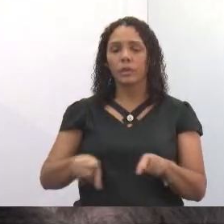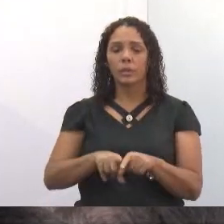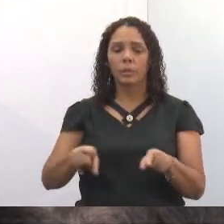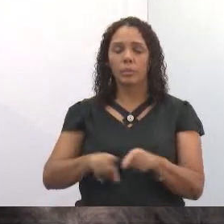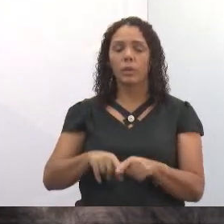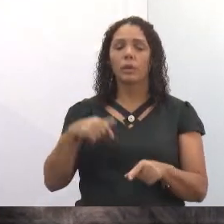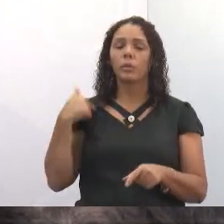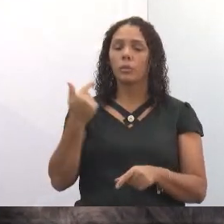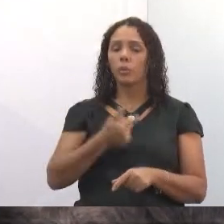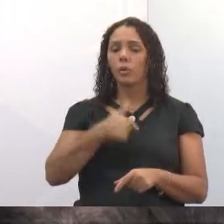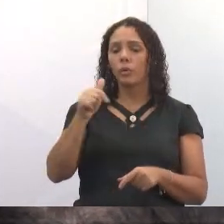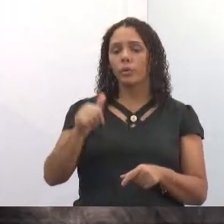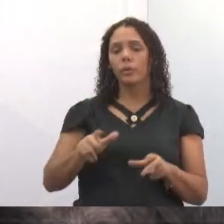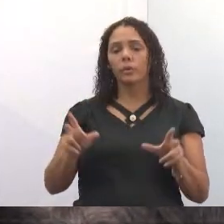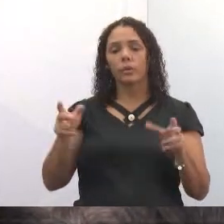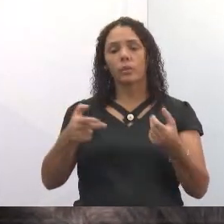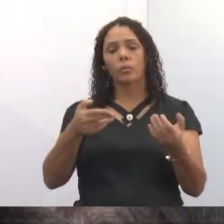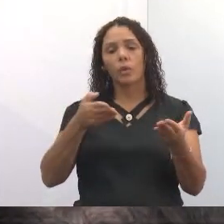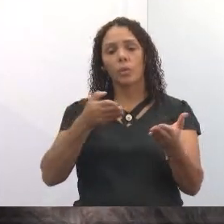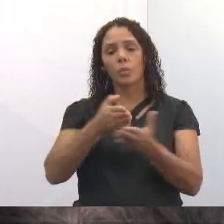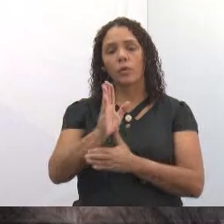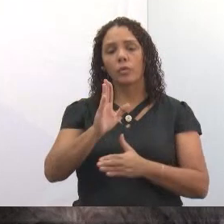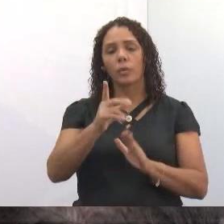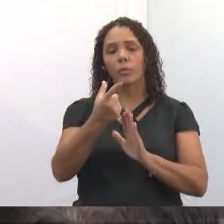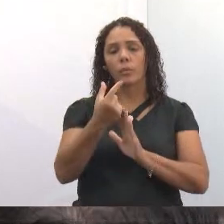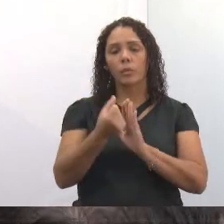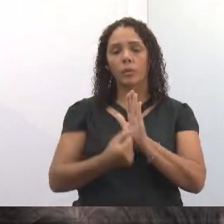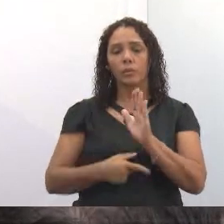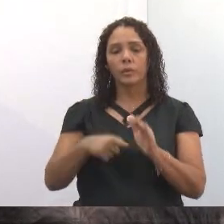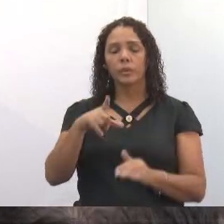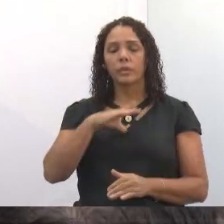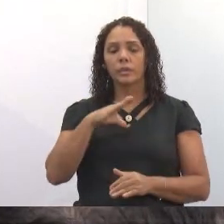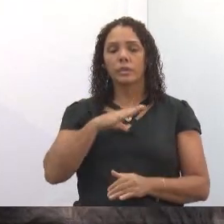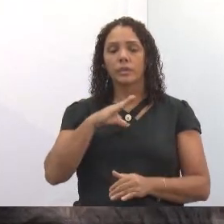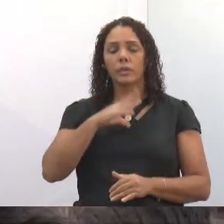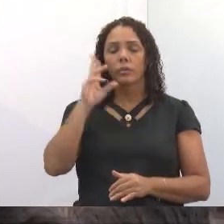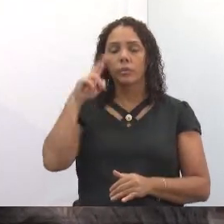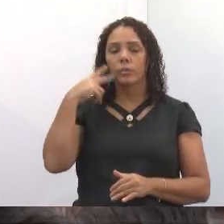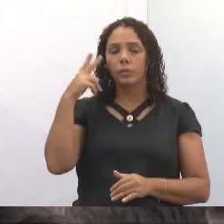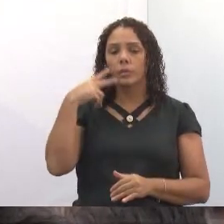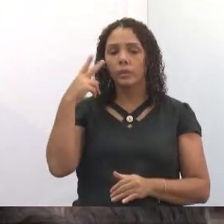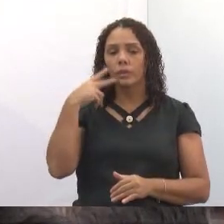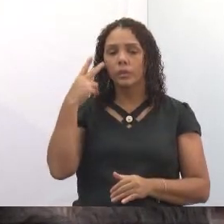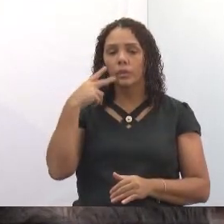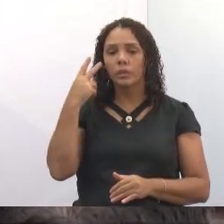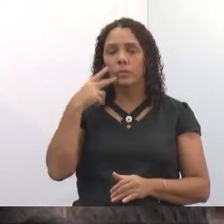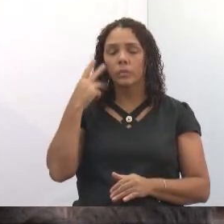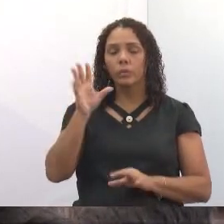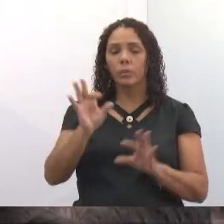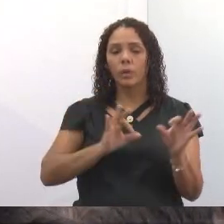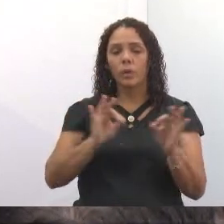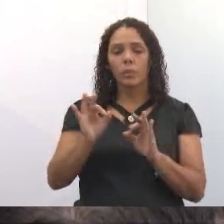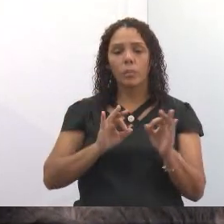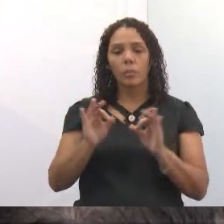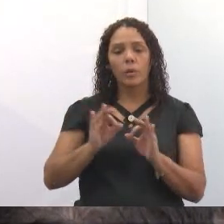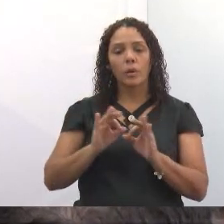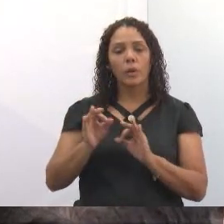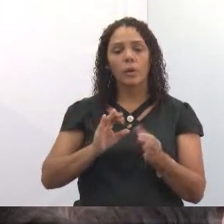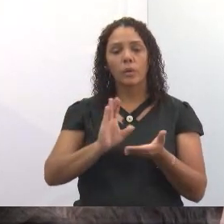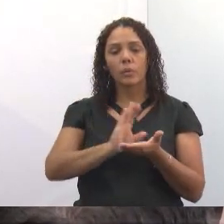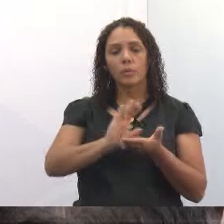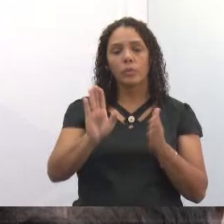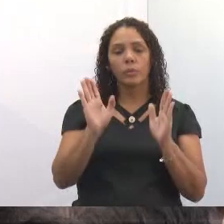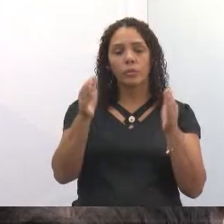aprovamos aqui na Câmara Municipal o orçamento da cidade e os vereadores aqui deixaram um recurso lá separado no orçamento para